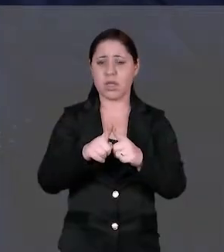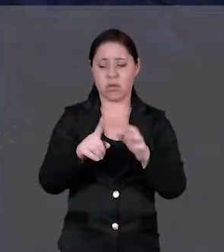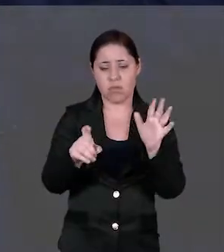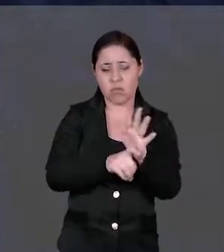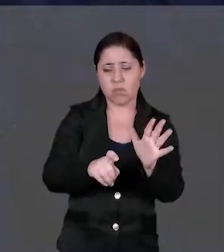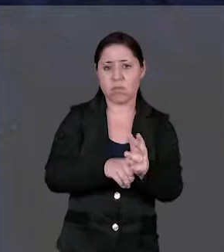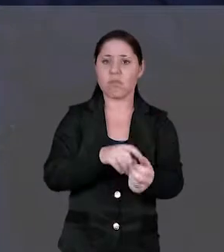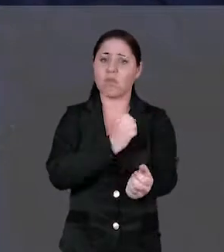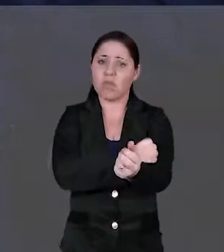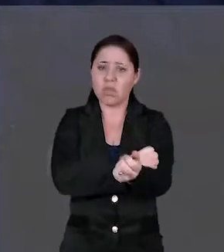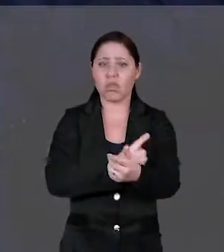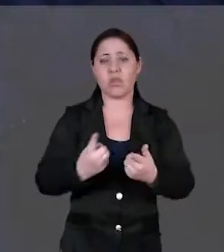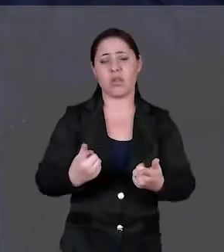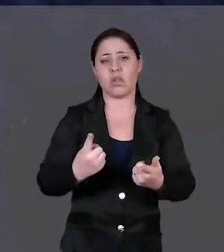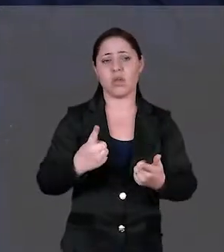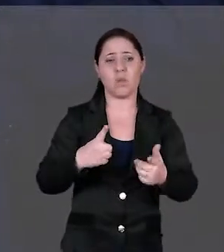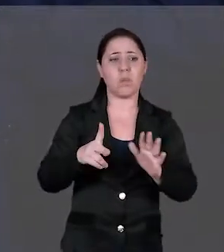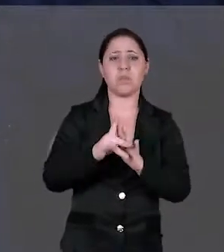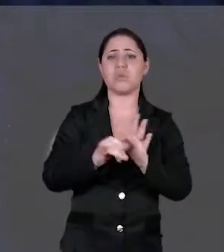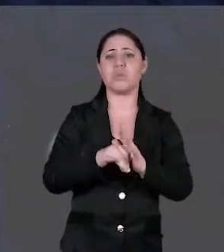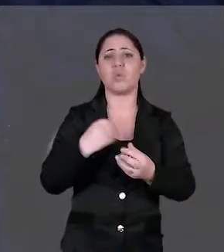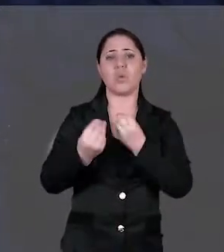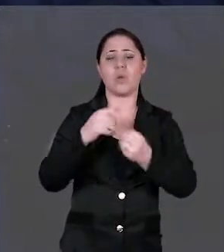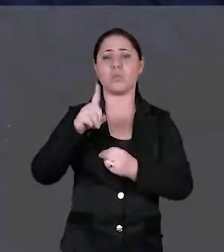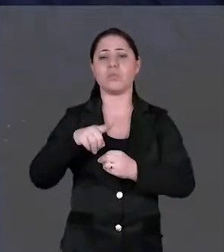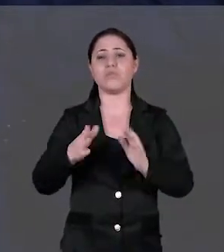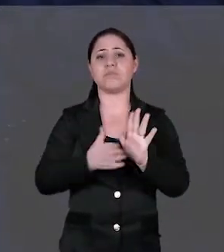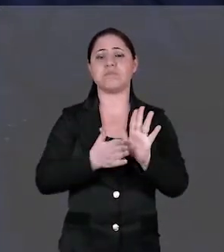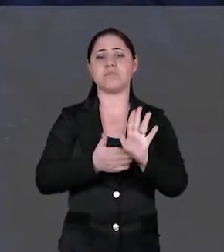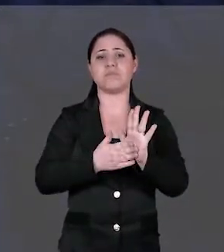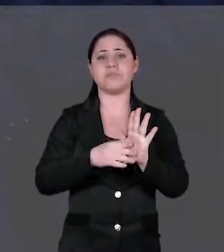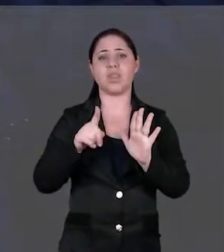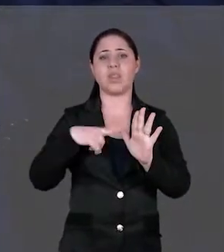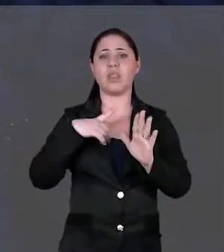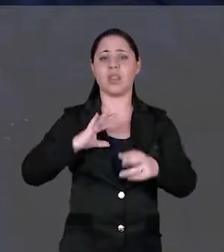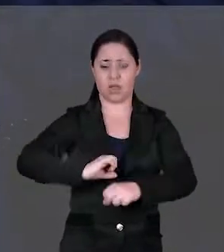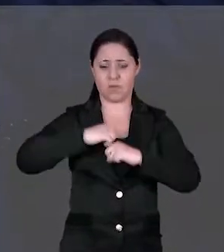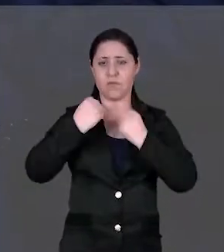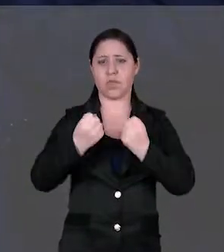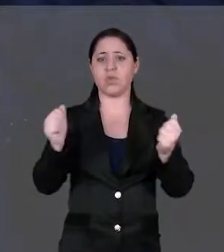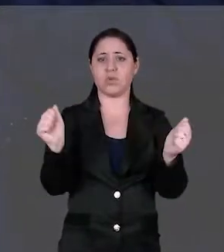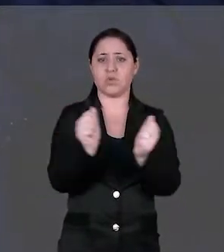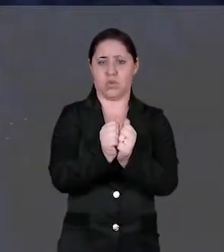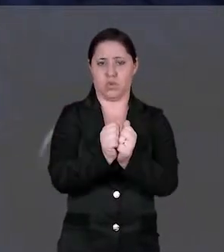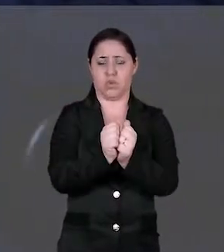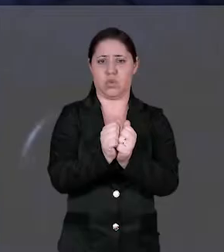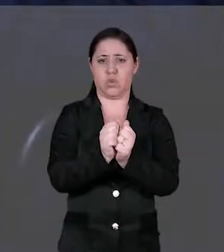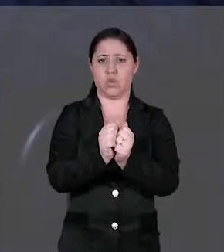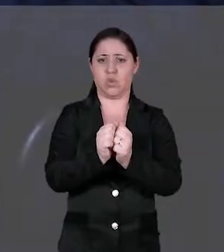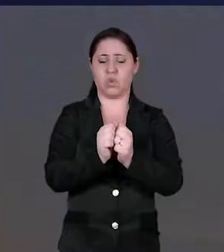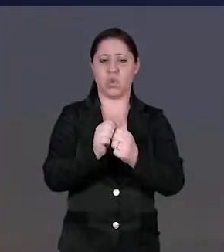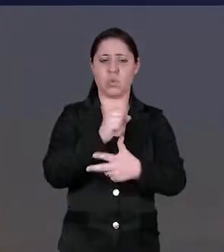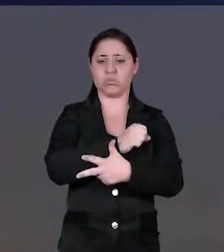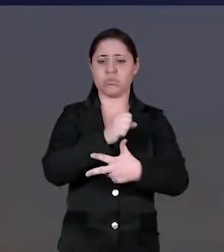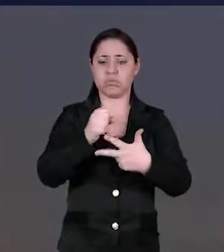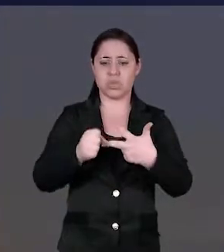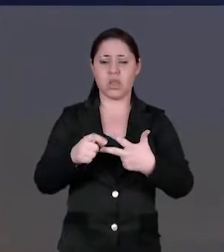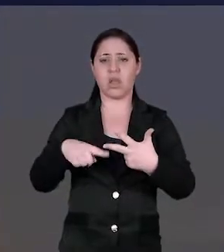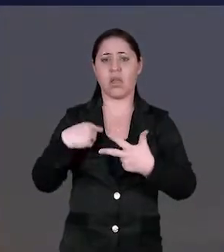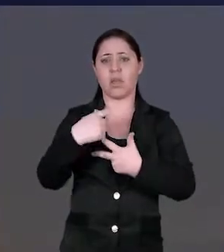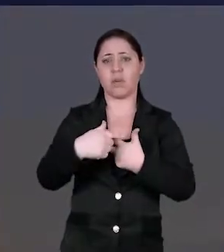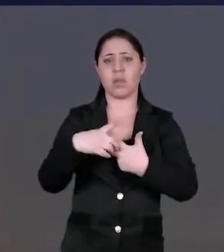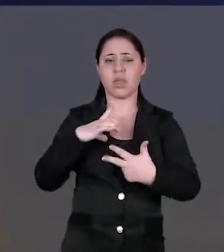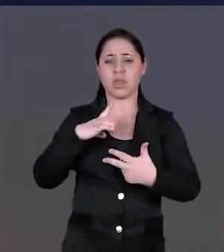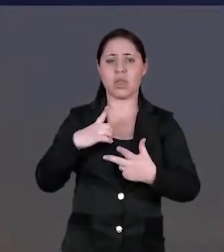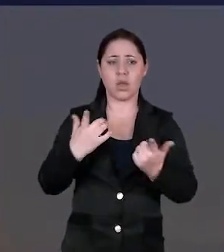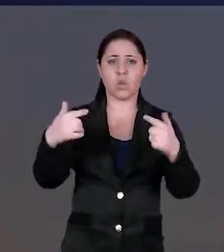prefeituras do interior, porque as famílias buscam mesmo por auxílio e às vezes o próprio dependente. Como é que estão